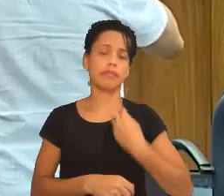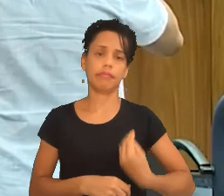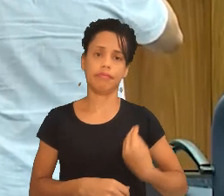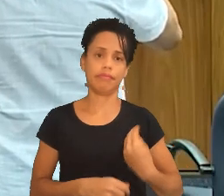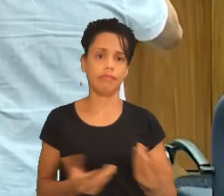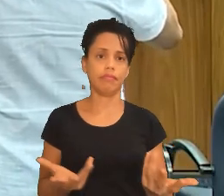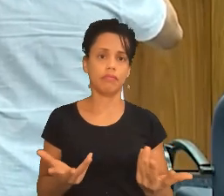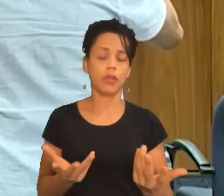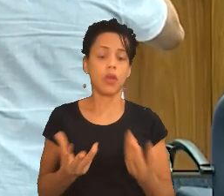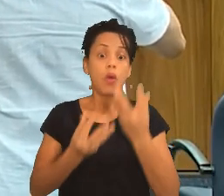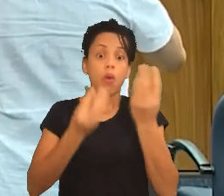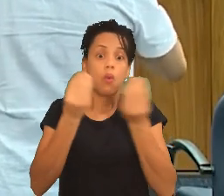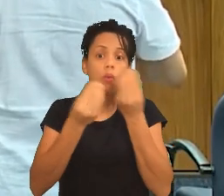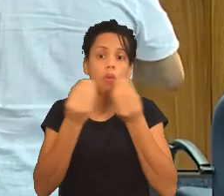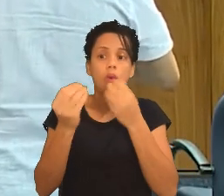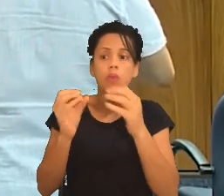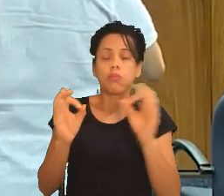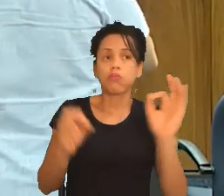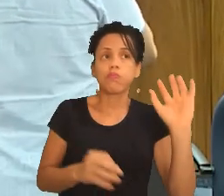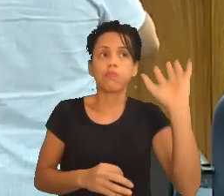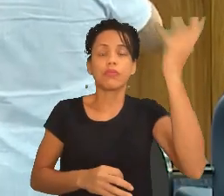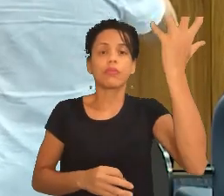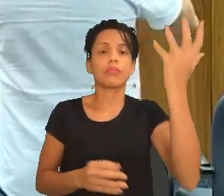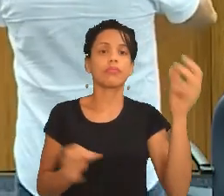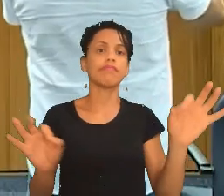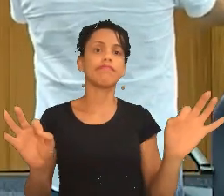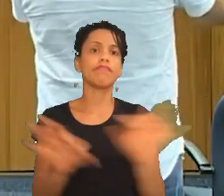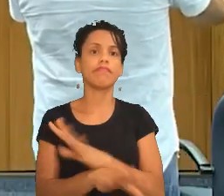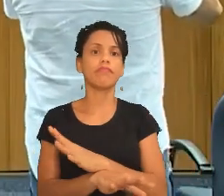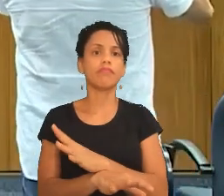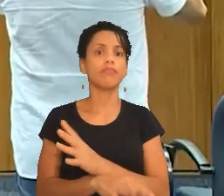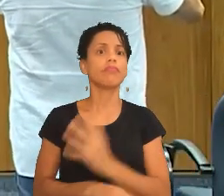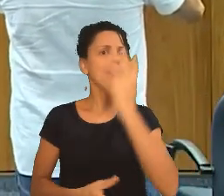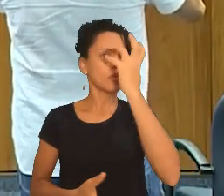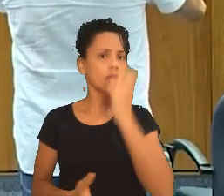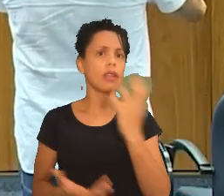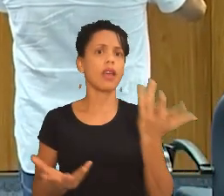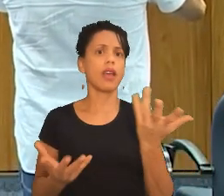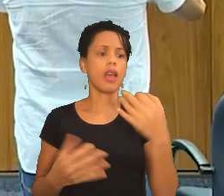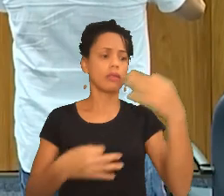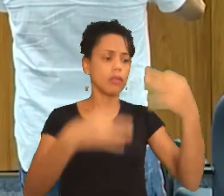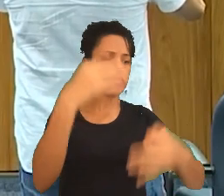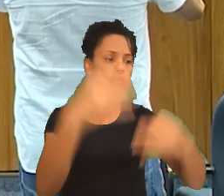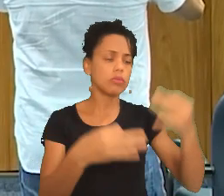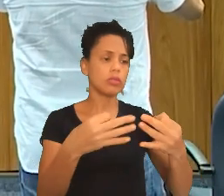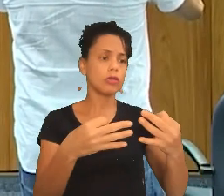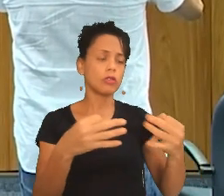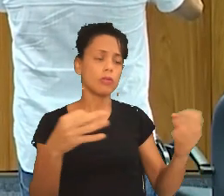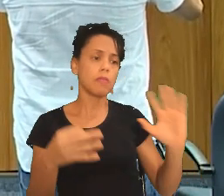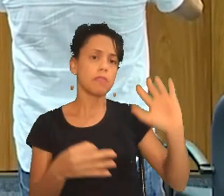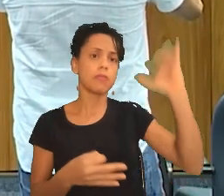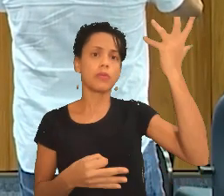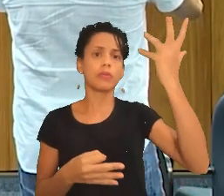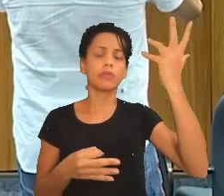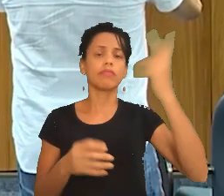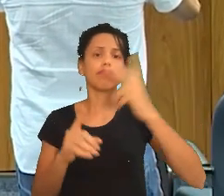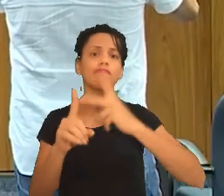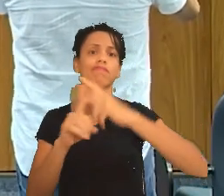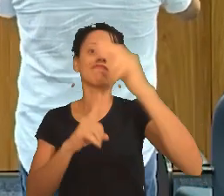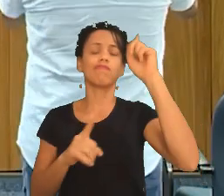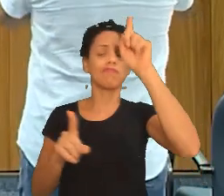questão muito séria e desafiadora para o judiciário, né? Como reinterpretar e